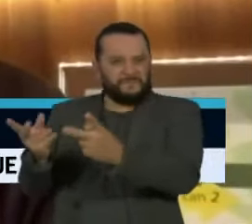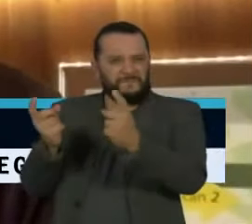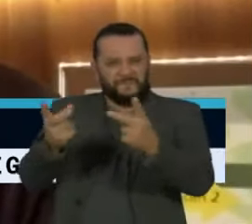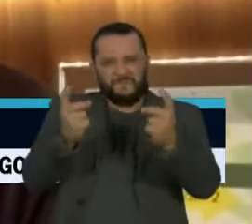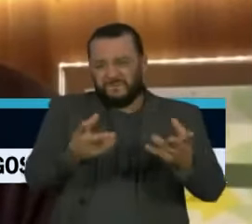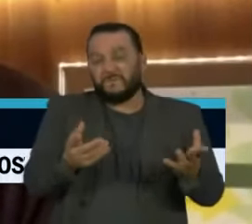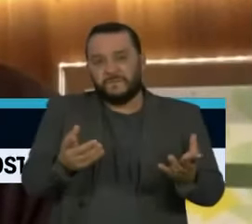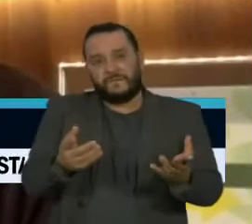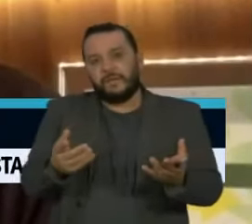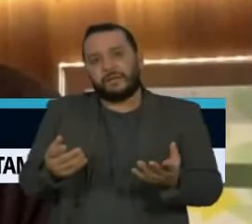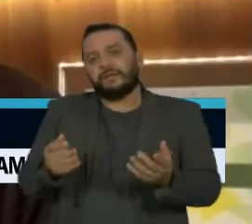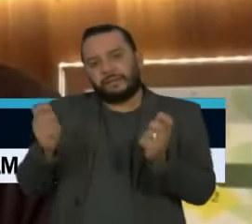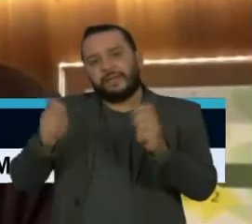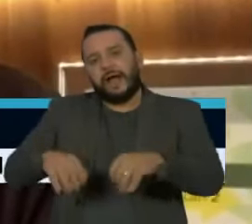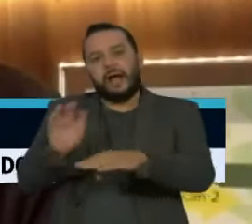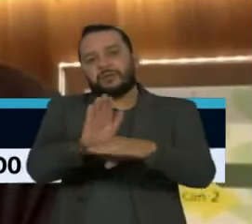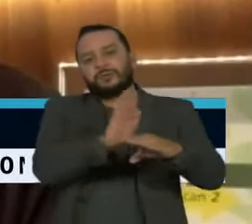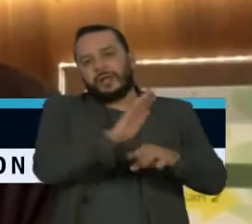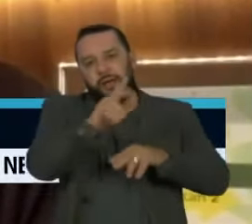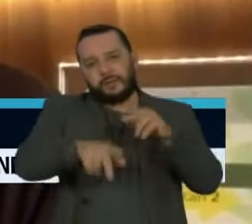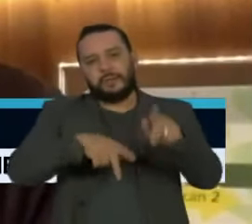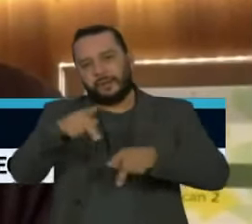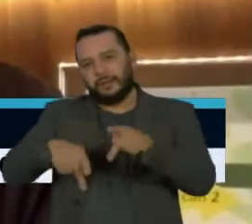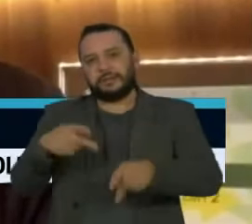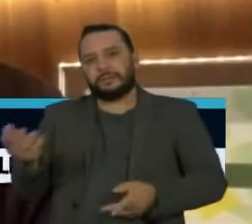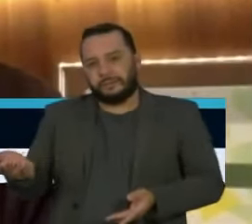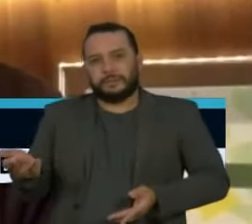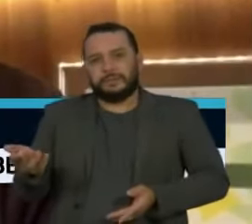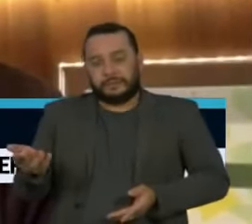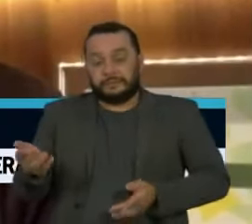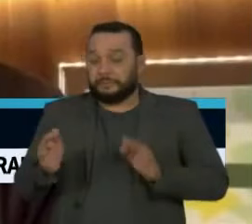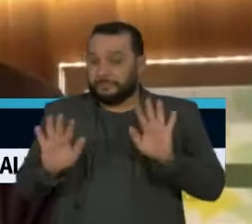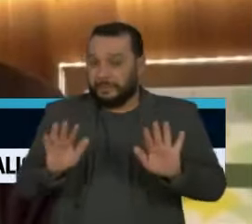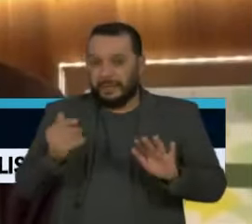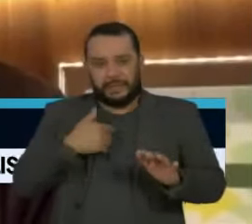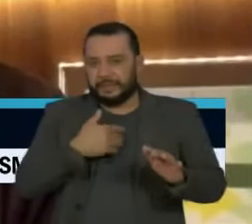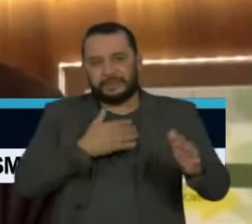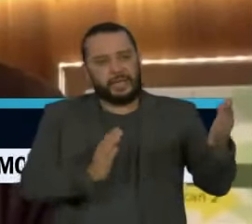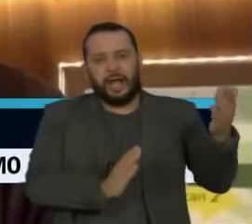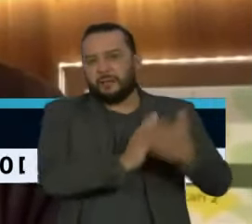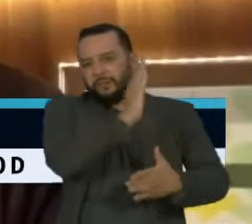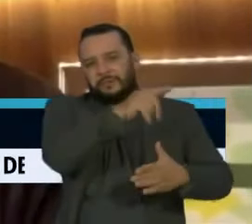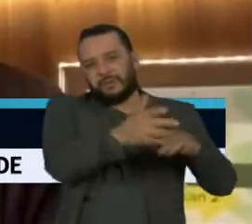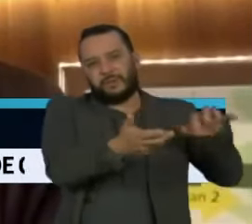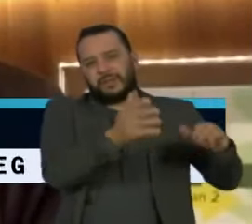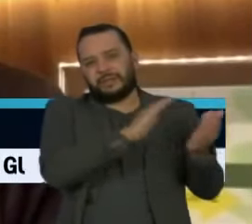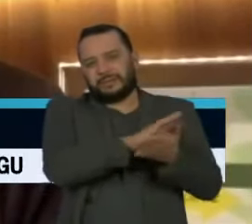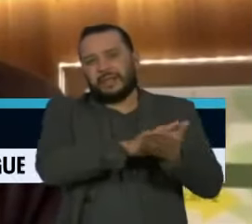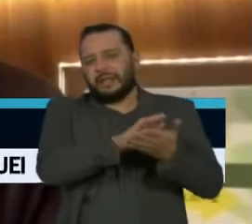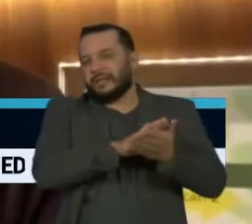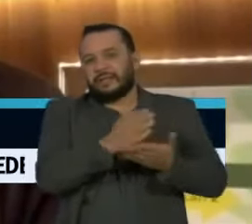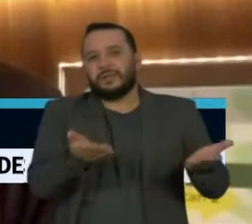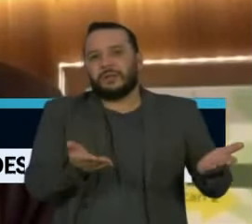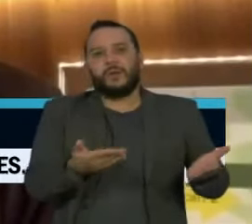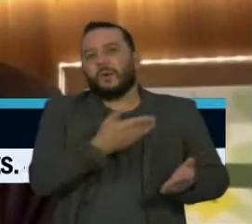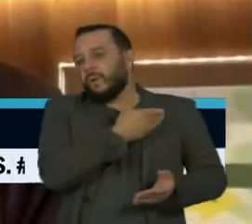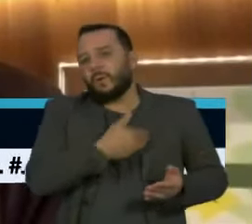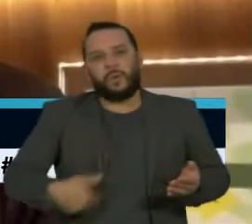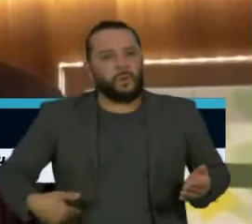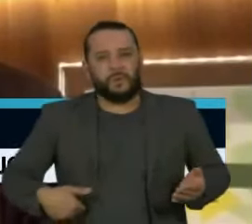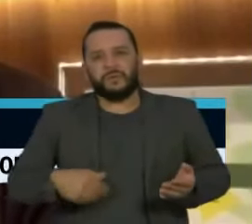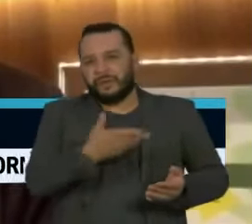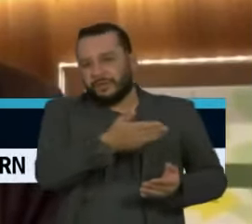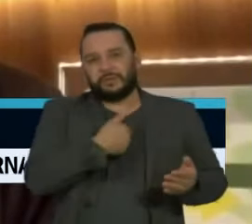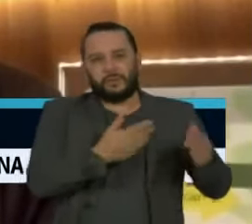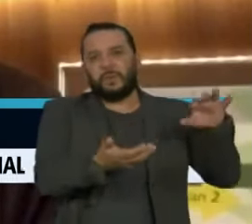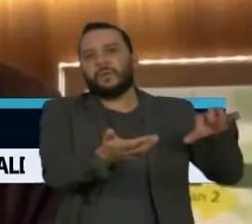Congresso a privatização da Petrobras e Banco do Brasil? Não, porque o establishment não permite. O establishment é tudo.